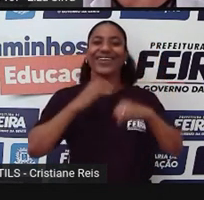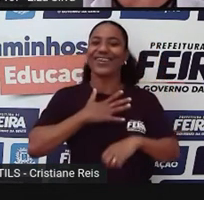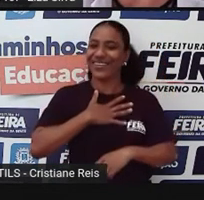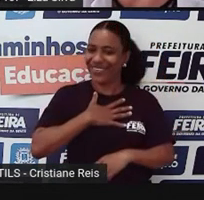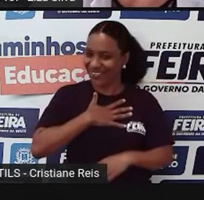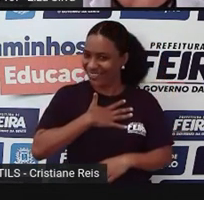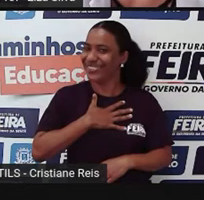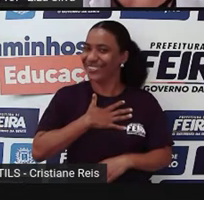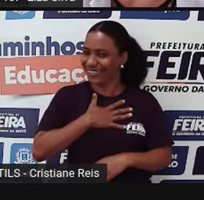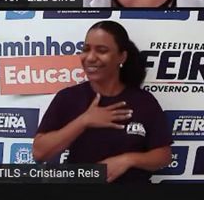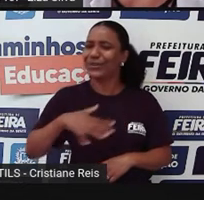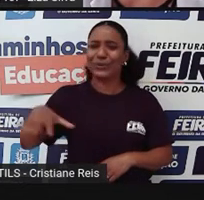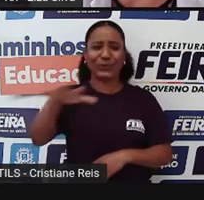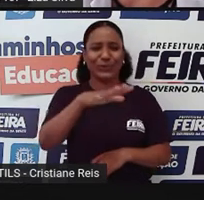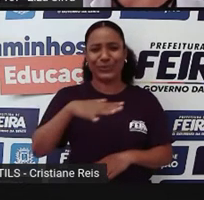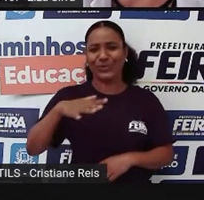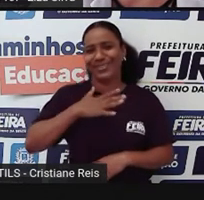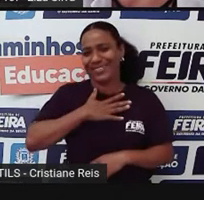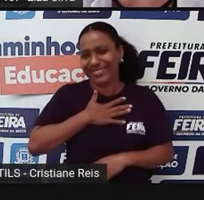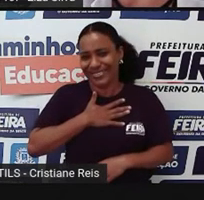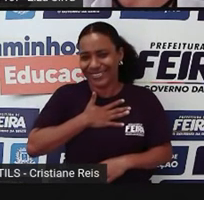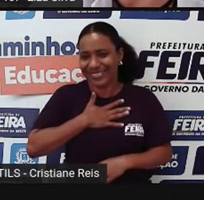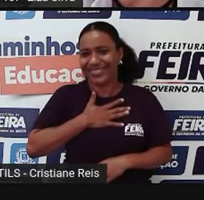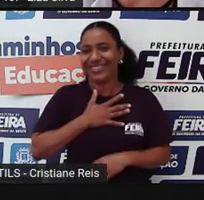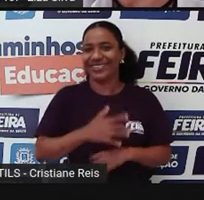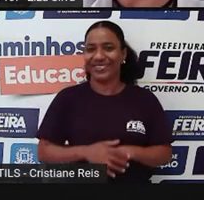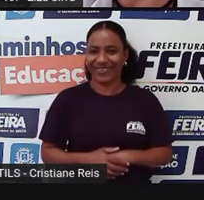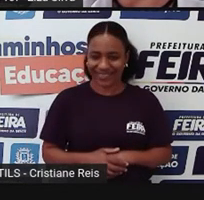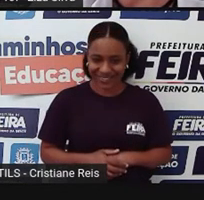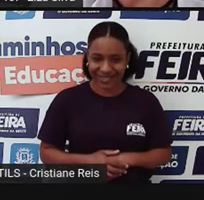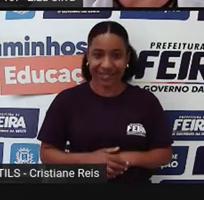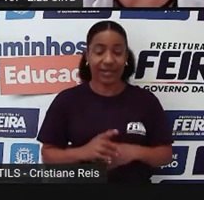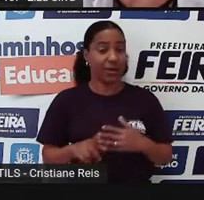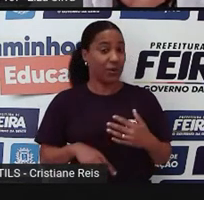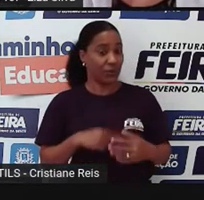física restore história